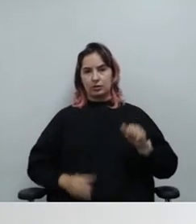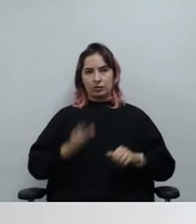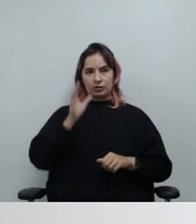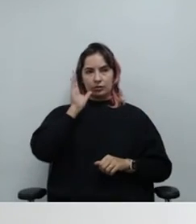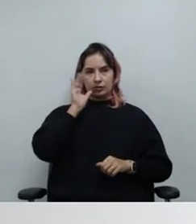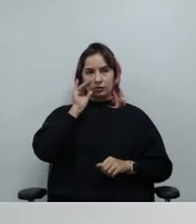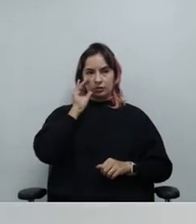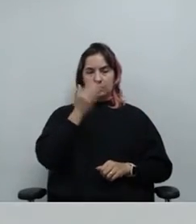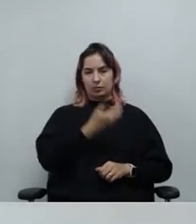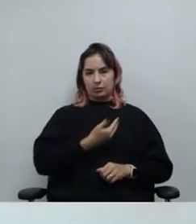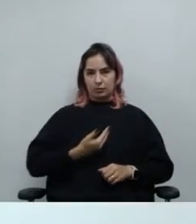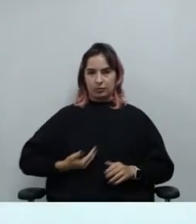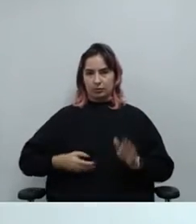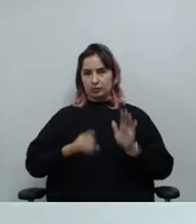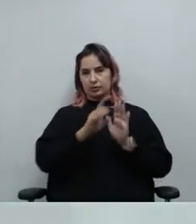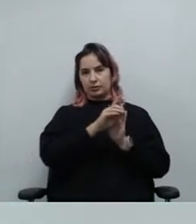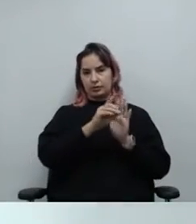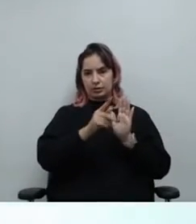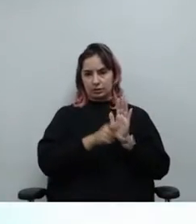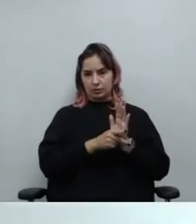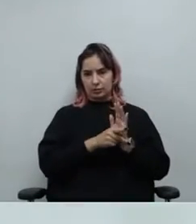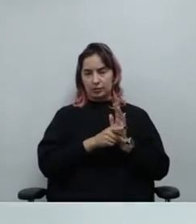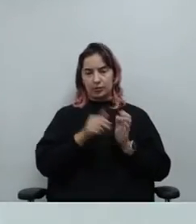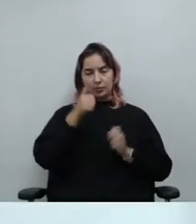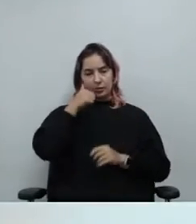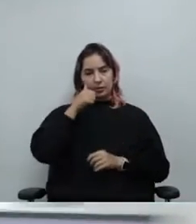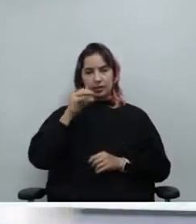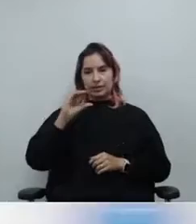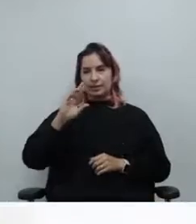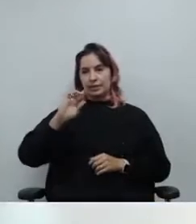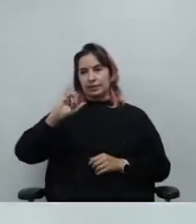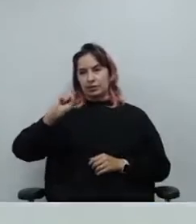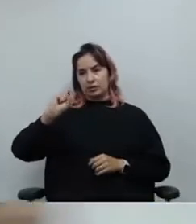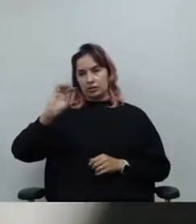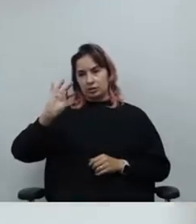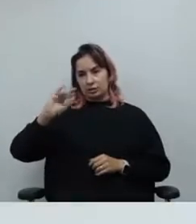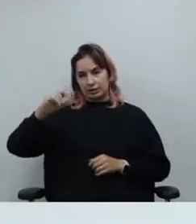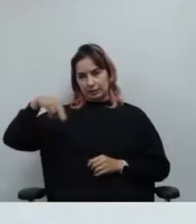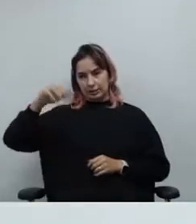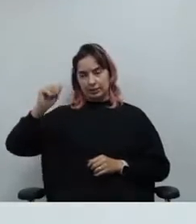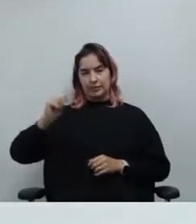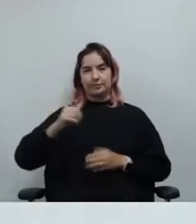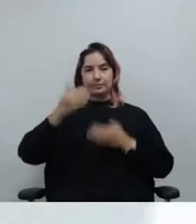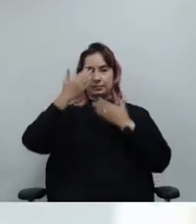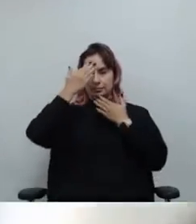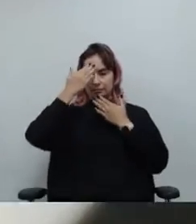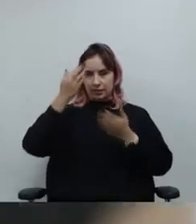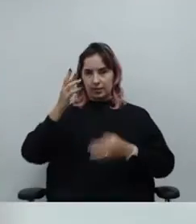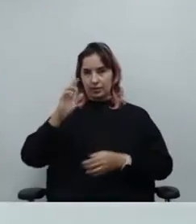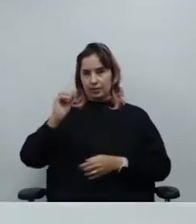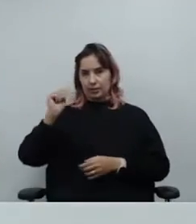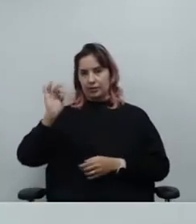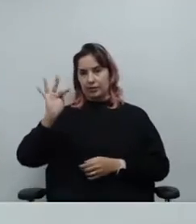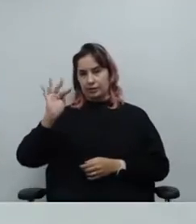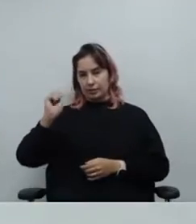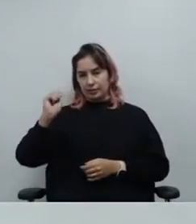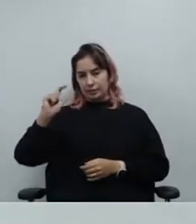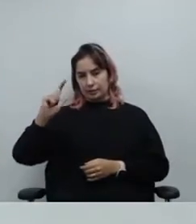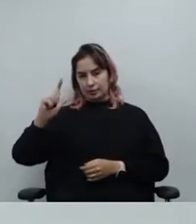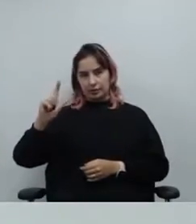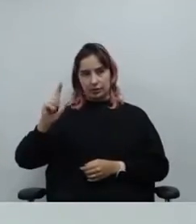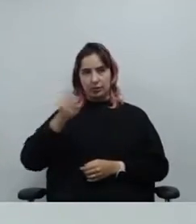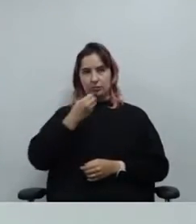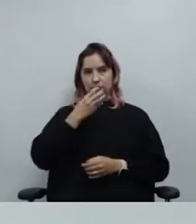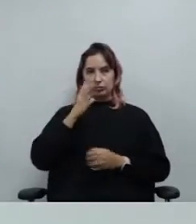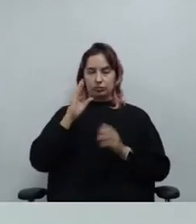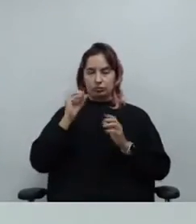da Defensoria Pública do Estado, Cristina Pereira de Oliveira. Seja bem-vinda, tem a palavra. Obrigada, Rafael. Obrigada a todos, bom dia a todas e